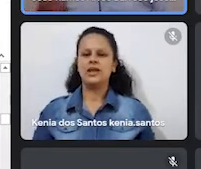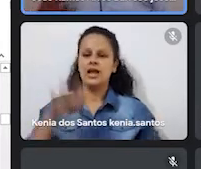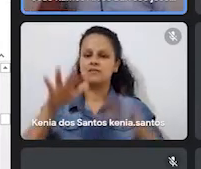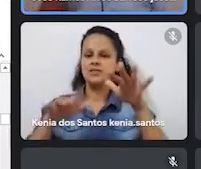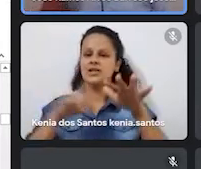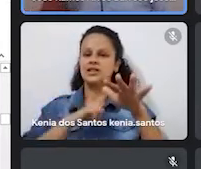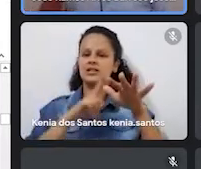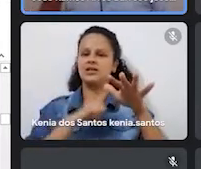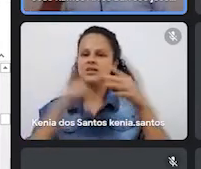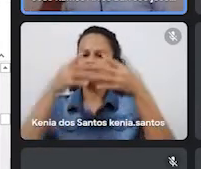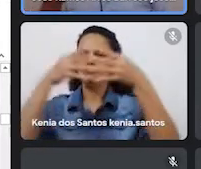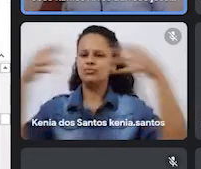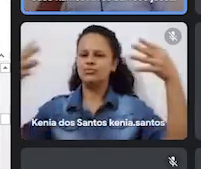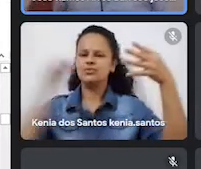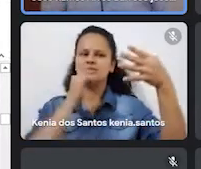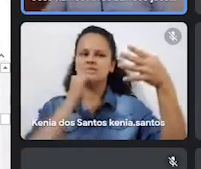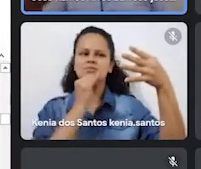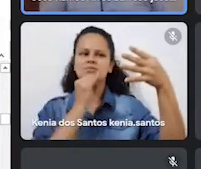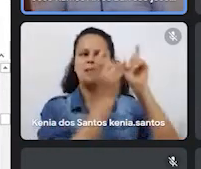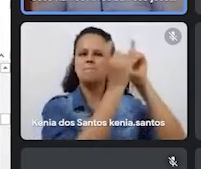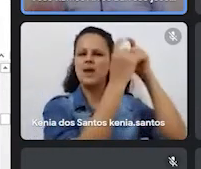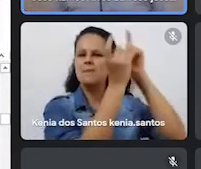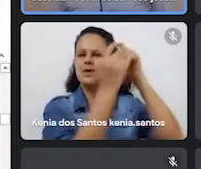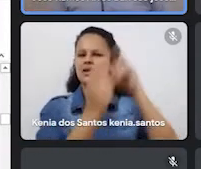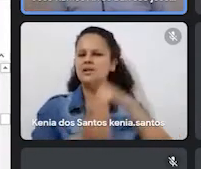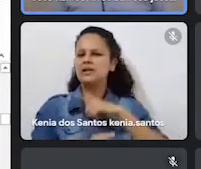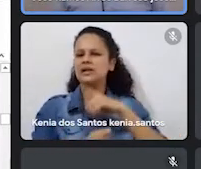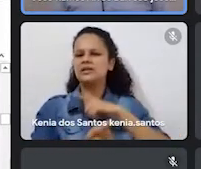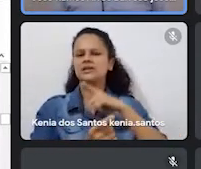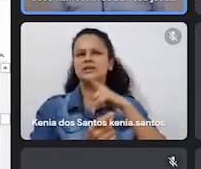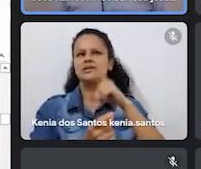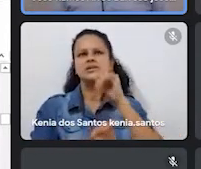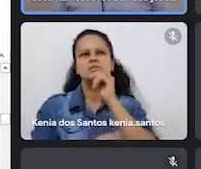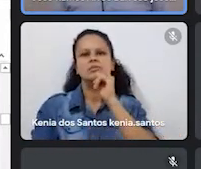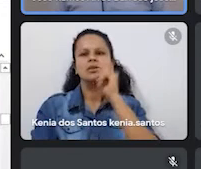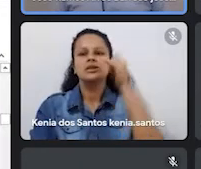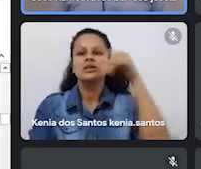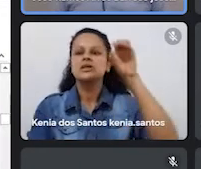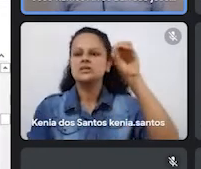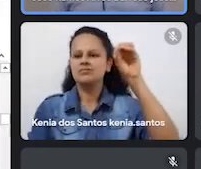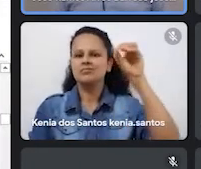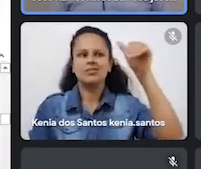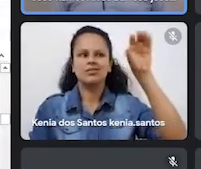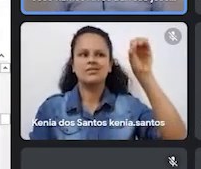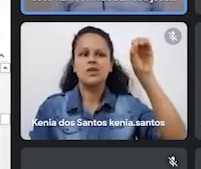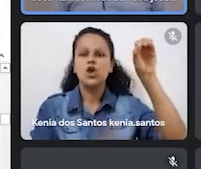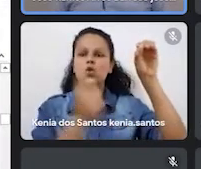chaves, você vai achar uma que o curto permanece.